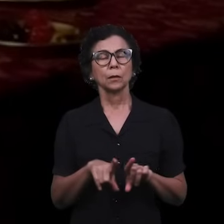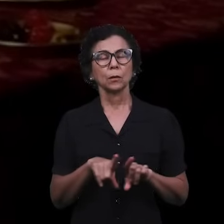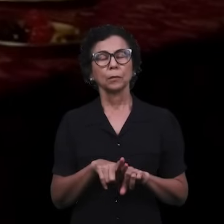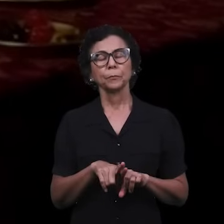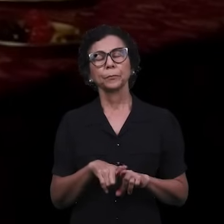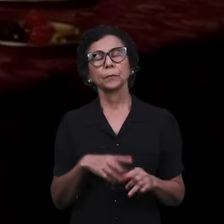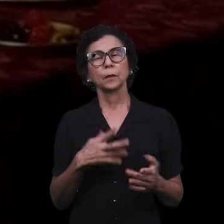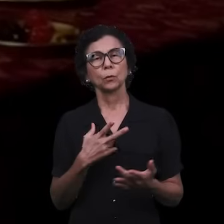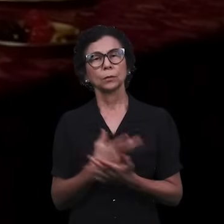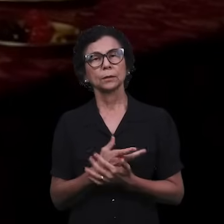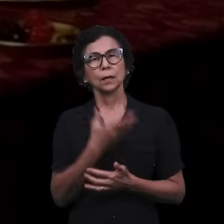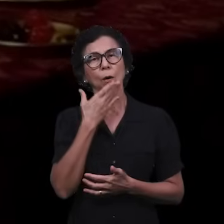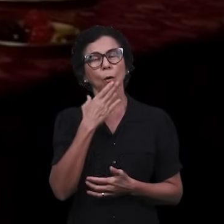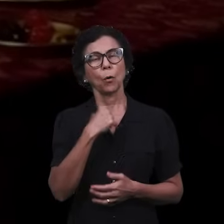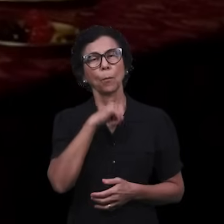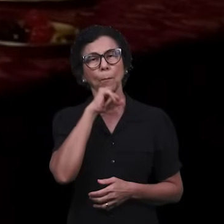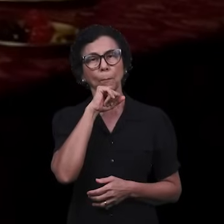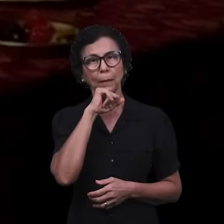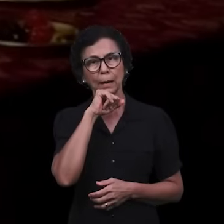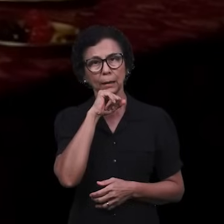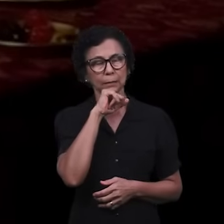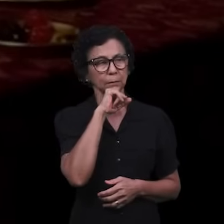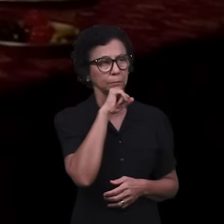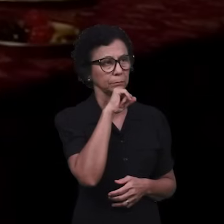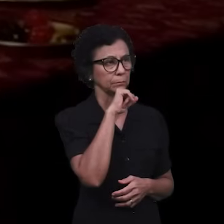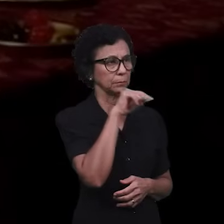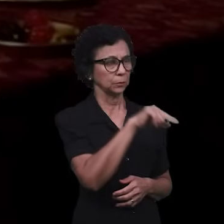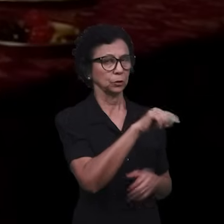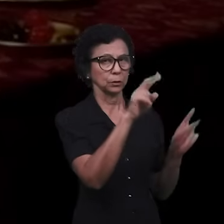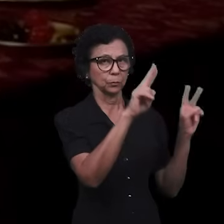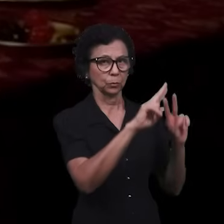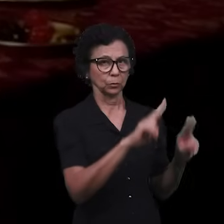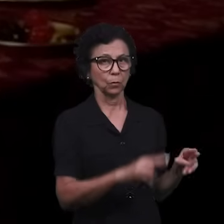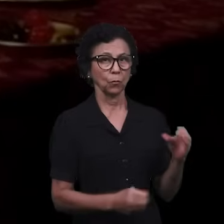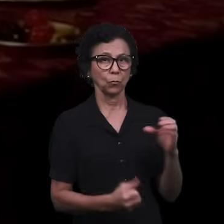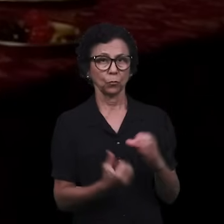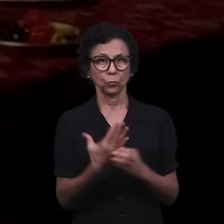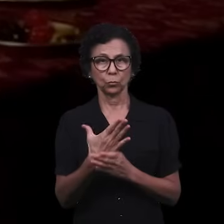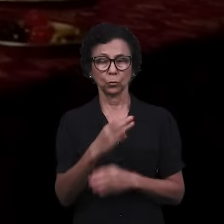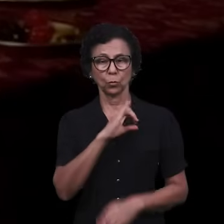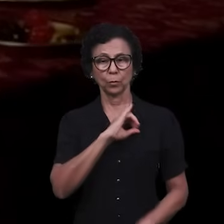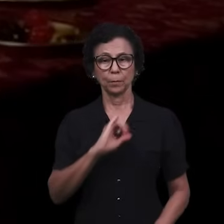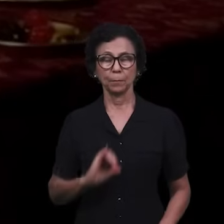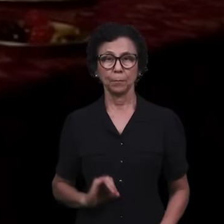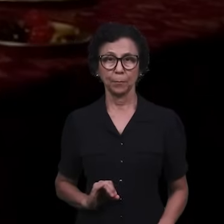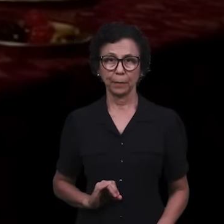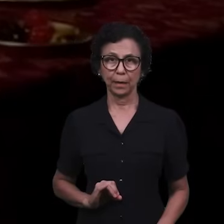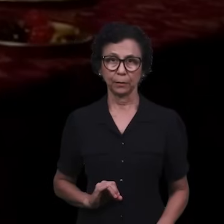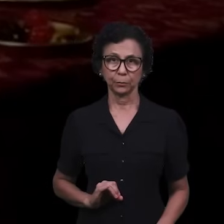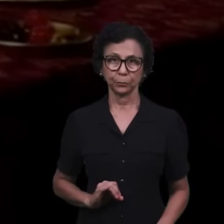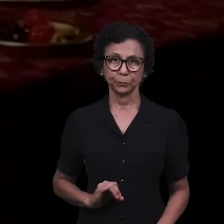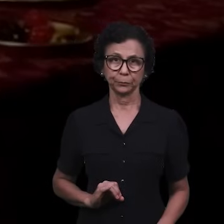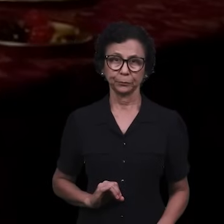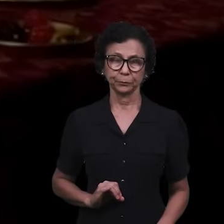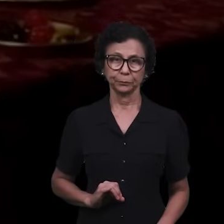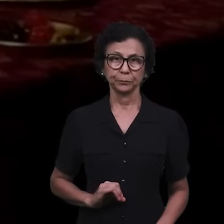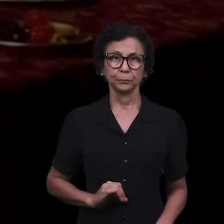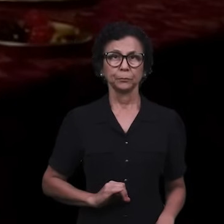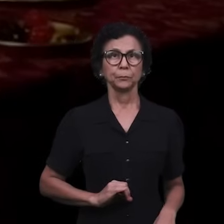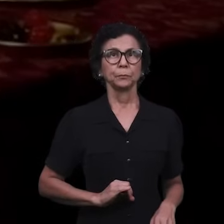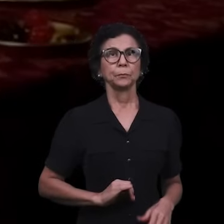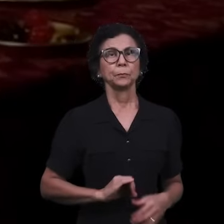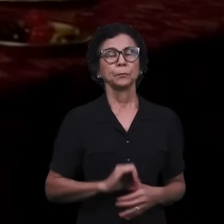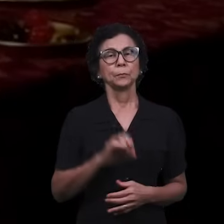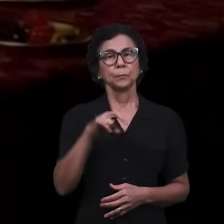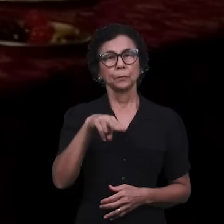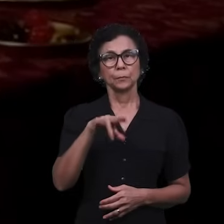Nabopolassar, que era o pai de Nabucodonosor, fundou o Império Babilônico. Como já existia Império Babilônico